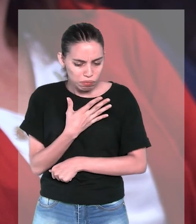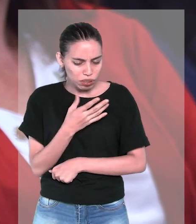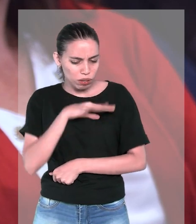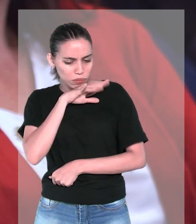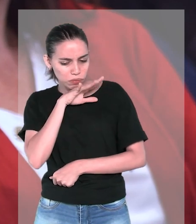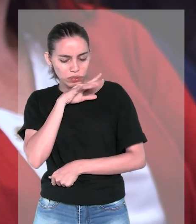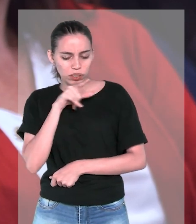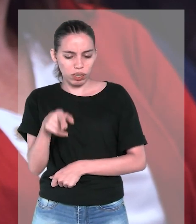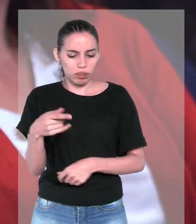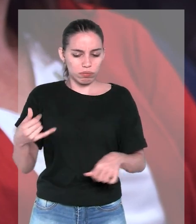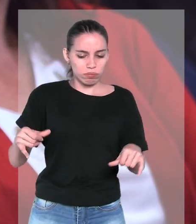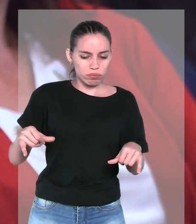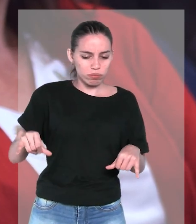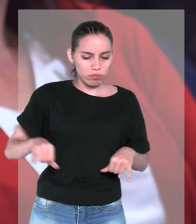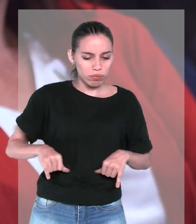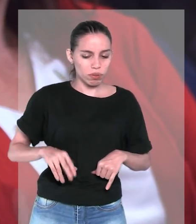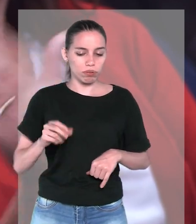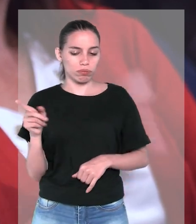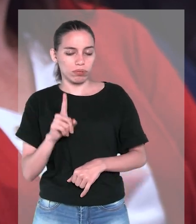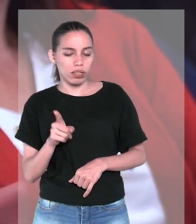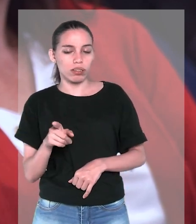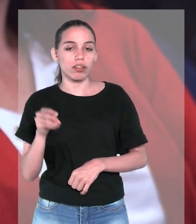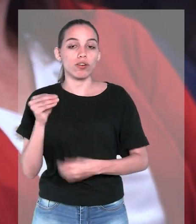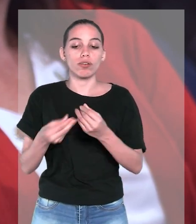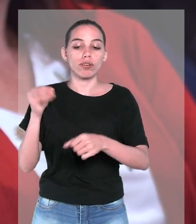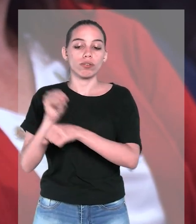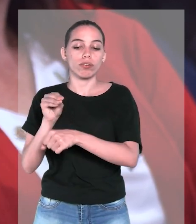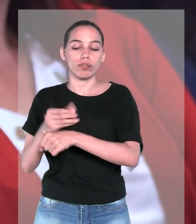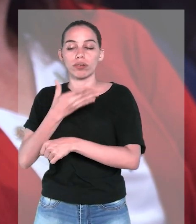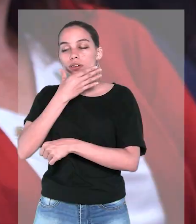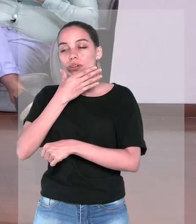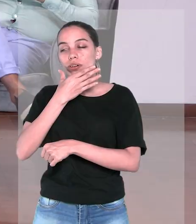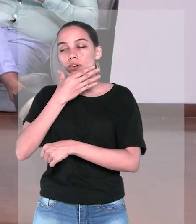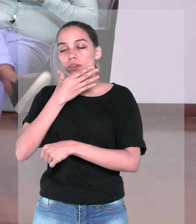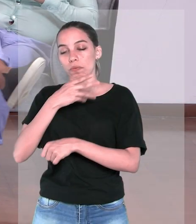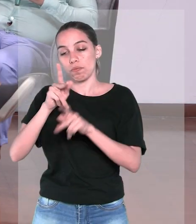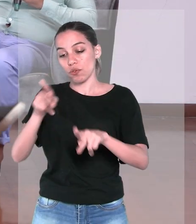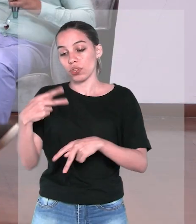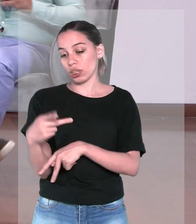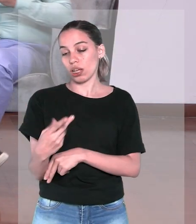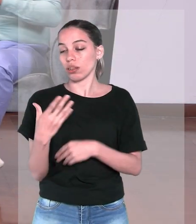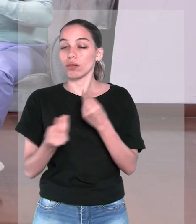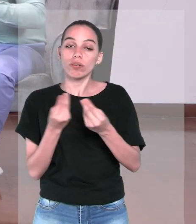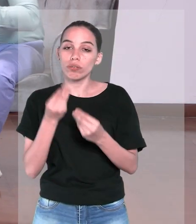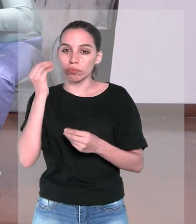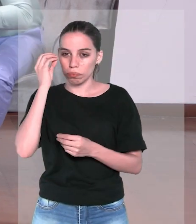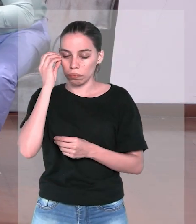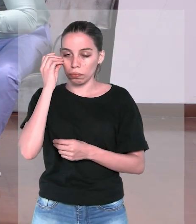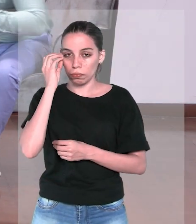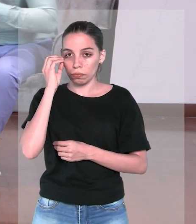esse veículo de cuidado com o professor também? Como é que a gente pode contribuir como pais? Tá, vou responder a sua